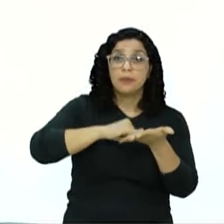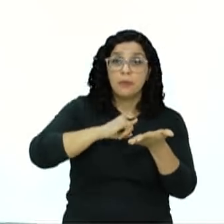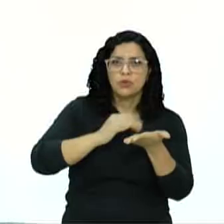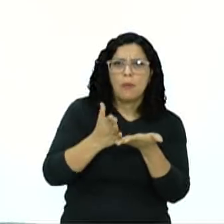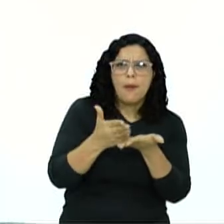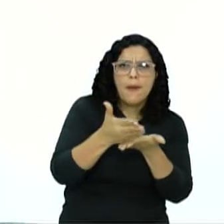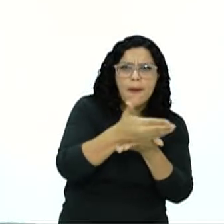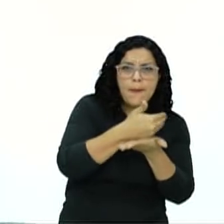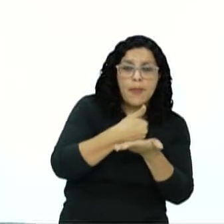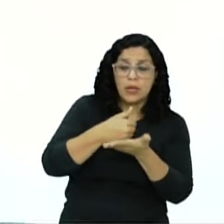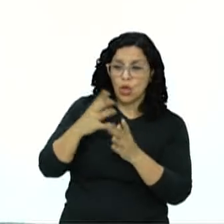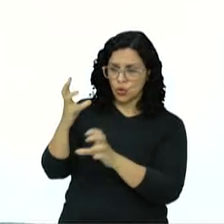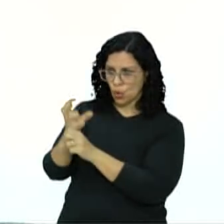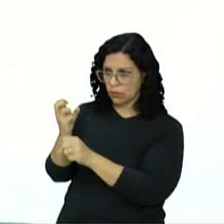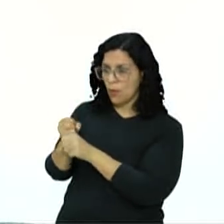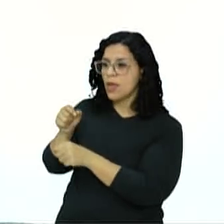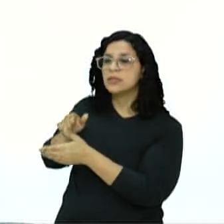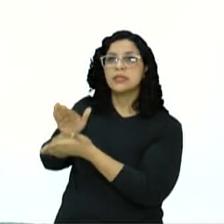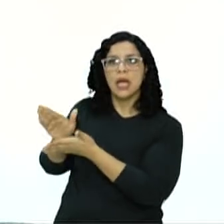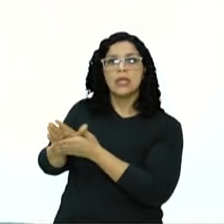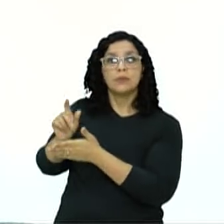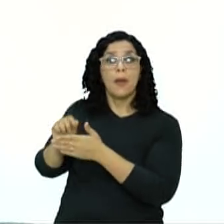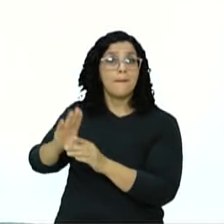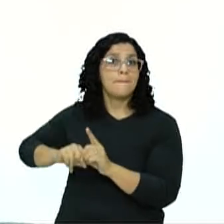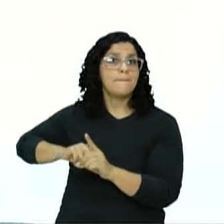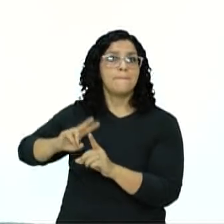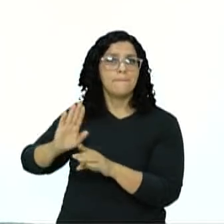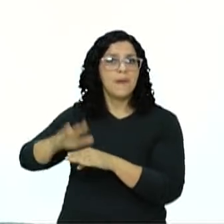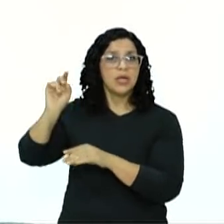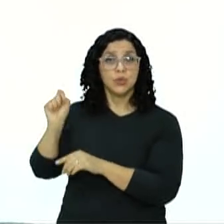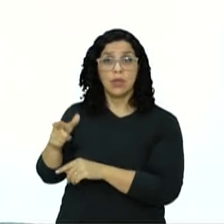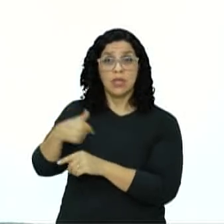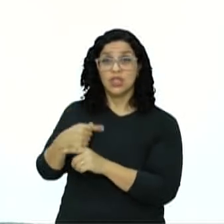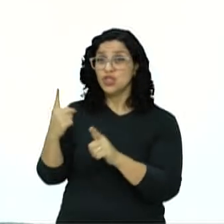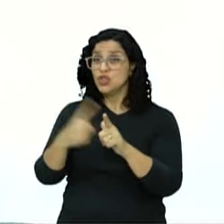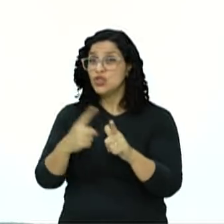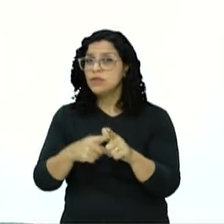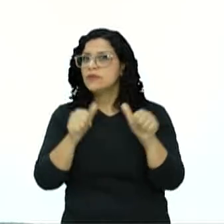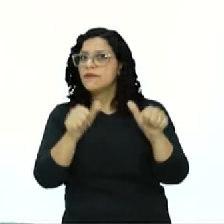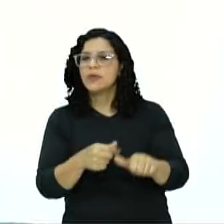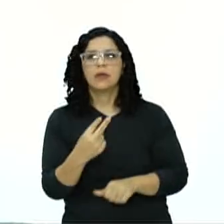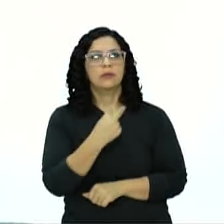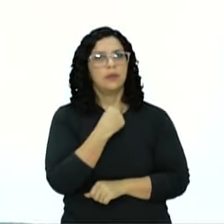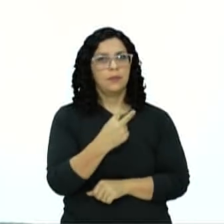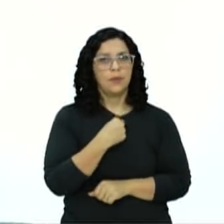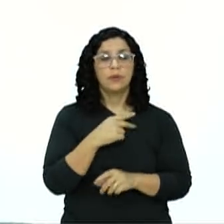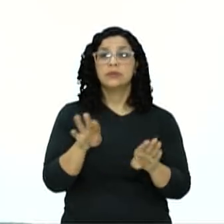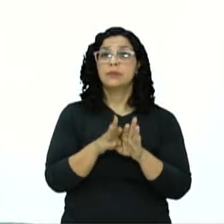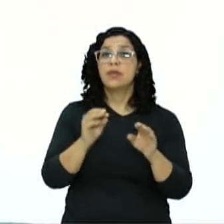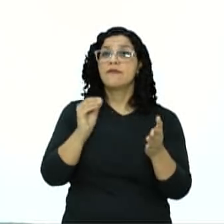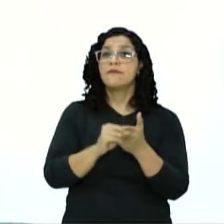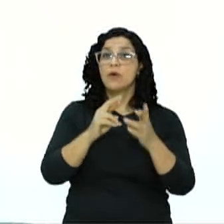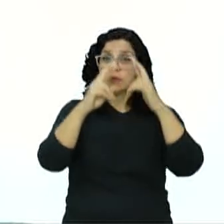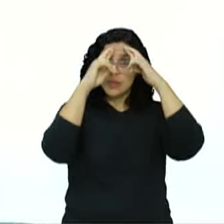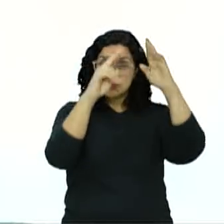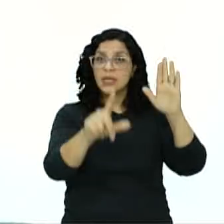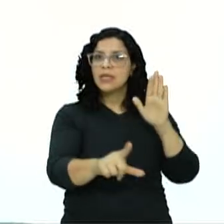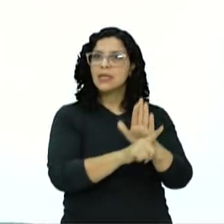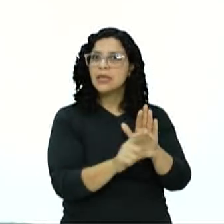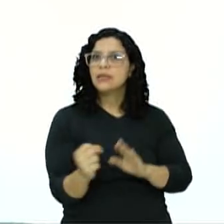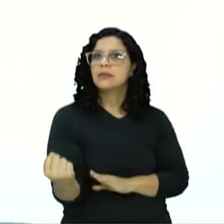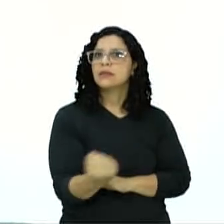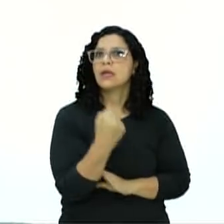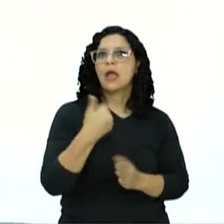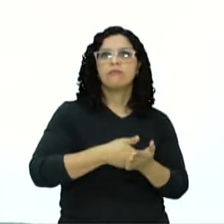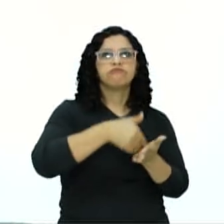gastar aquilo que arrecada. Não pode gastar mais, deixar dívidas, então. O desrespeito a essa lei prevê